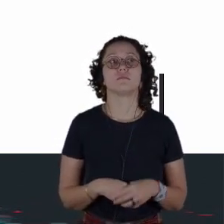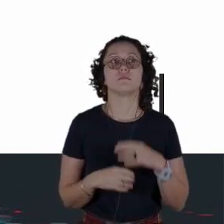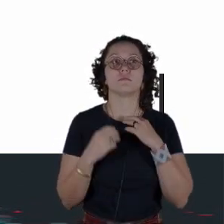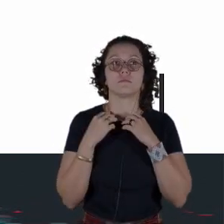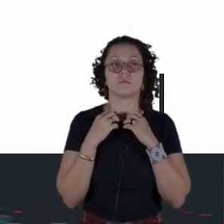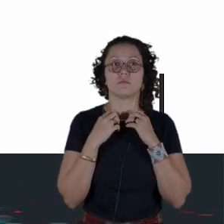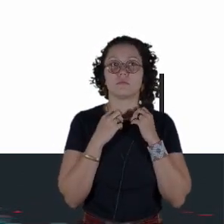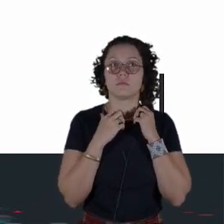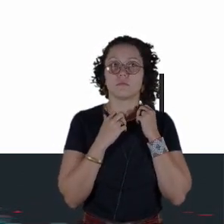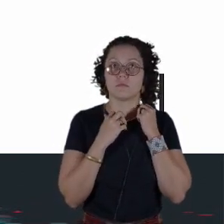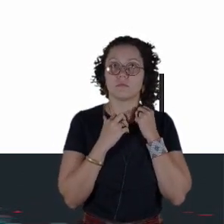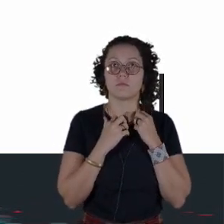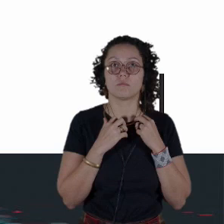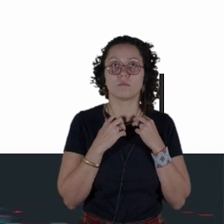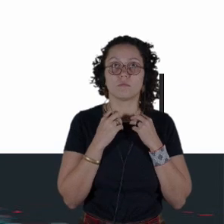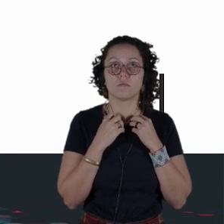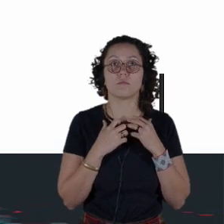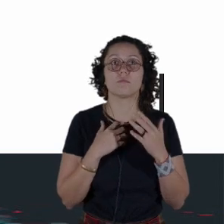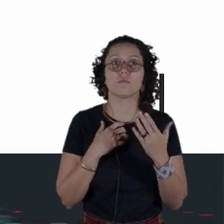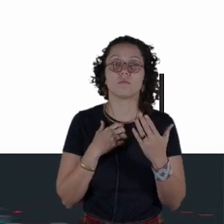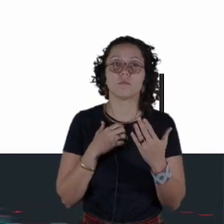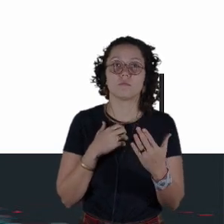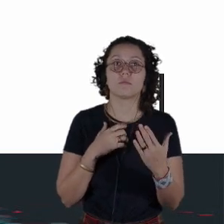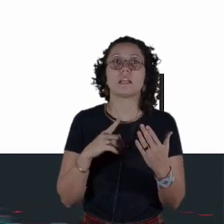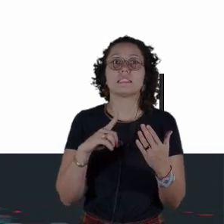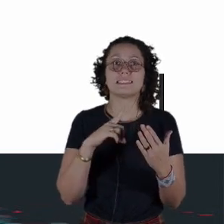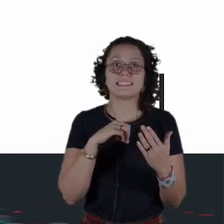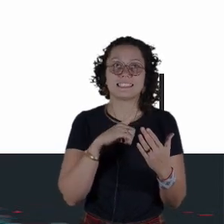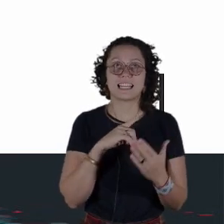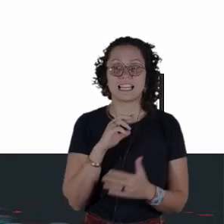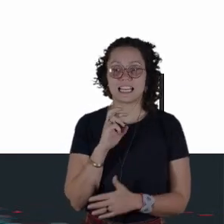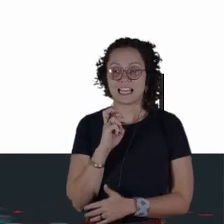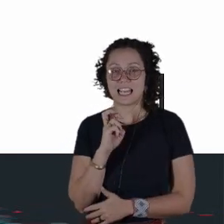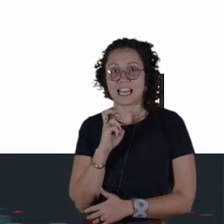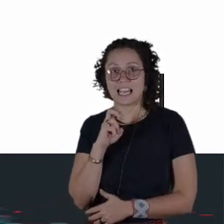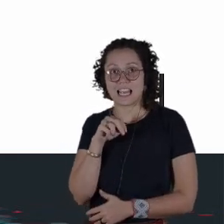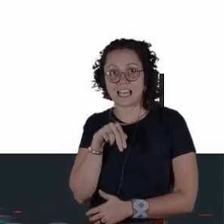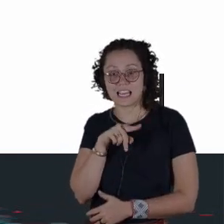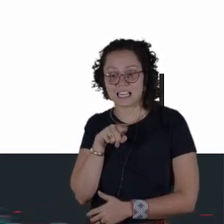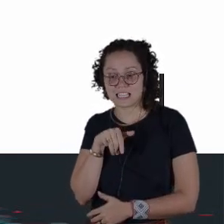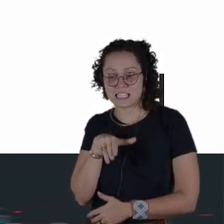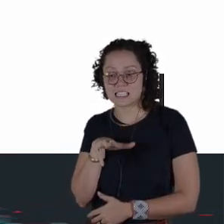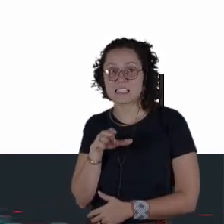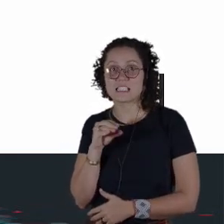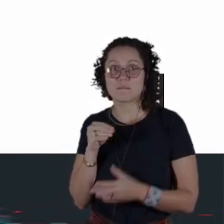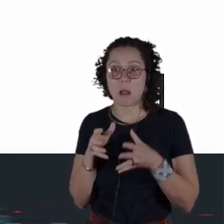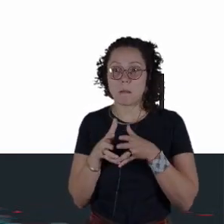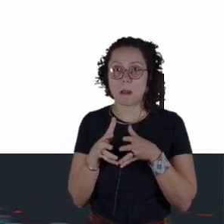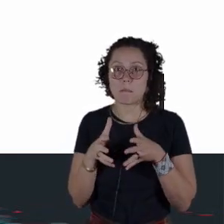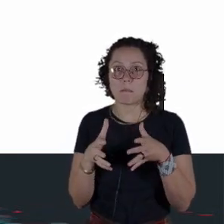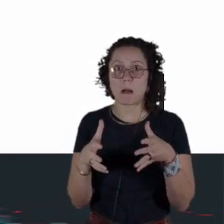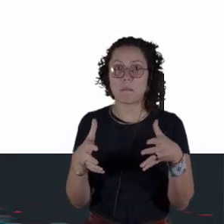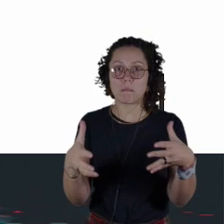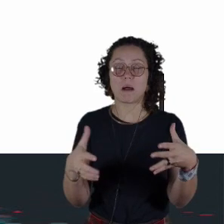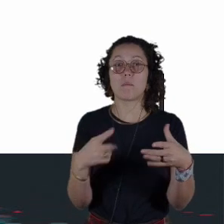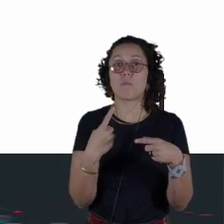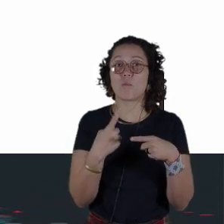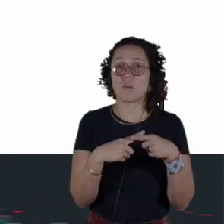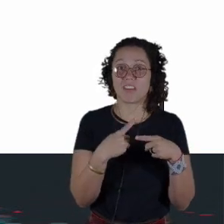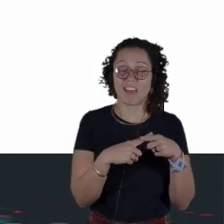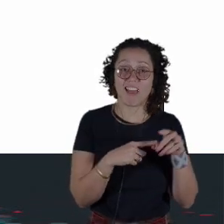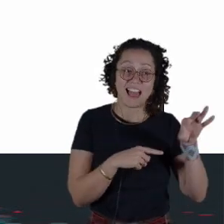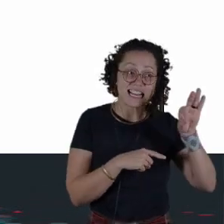transaminites, sim? Enzimas hepáticas aumentadas. Por quê? Porque matou a célula hepática. E